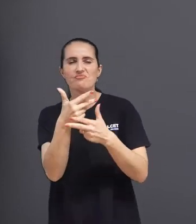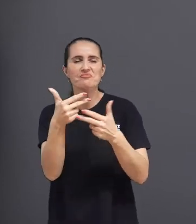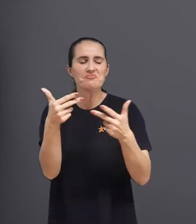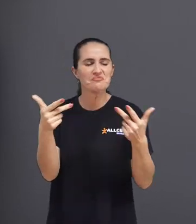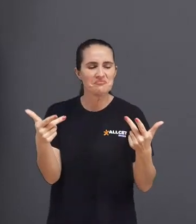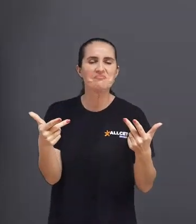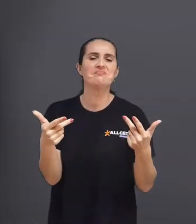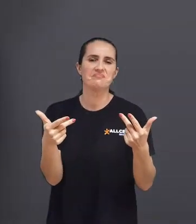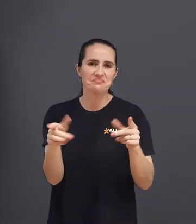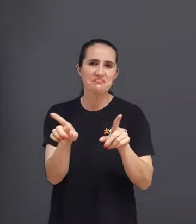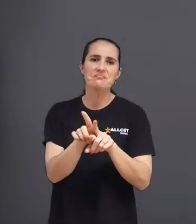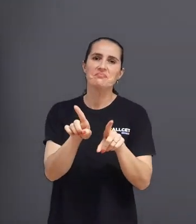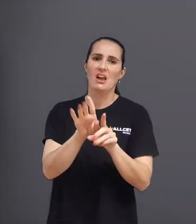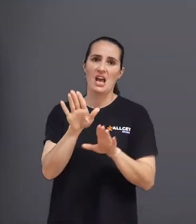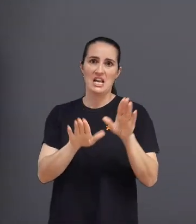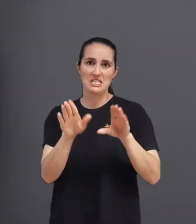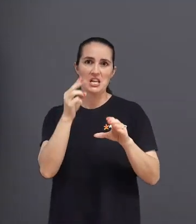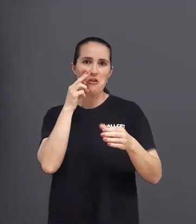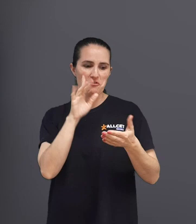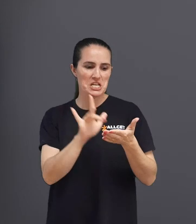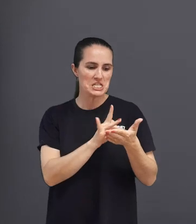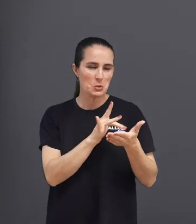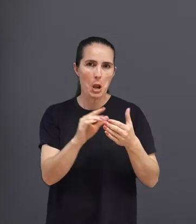tipo, bancando um paizão, assim, sabe?